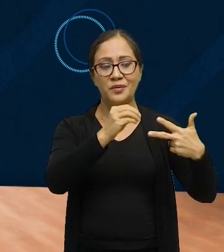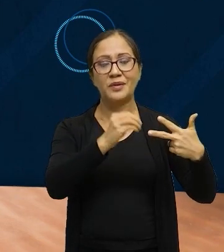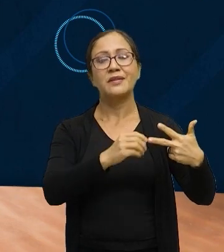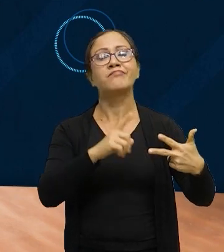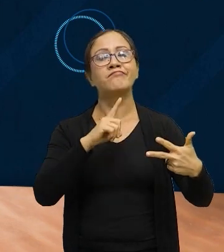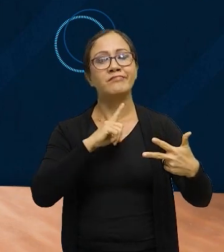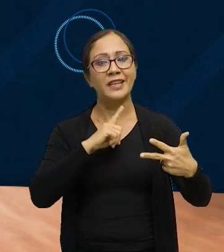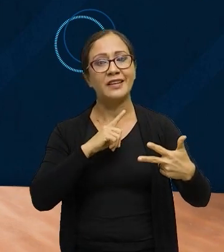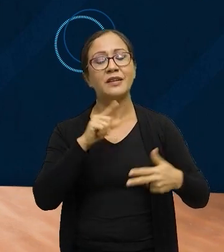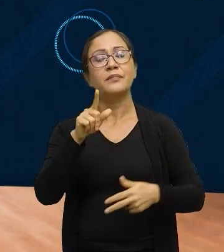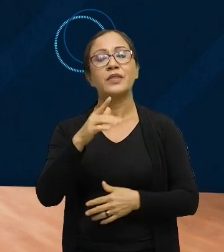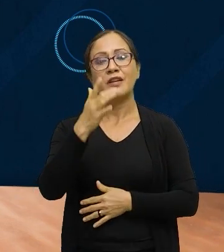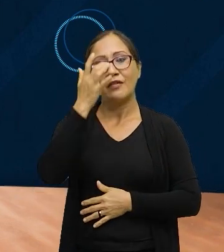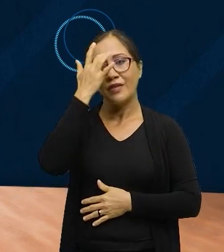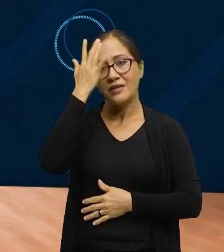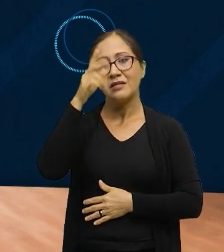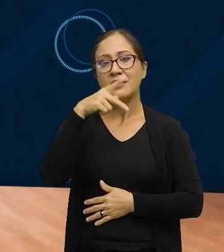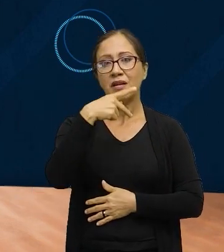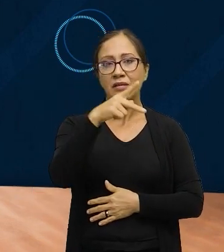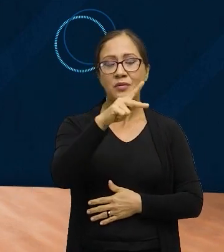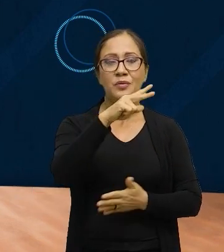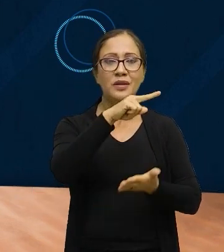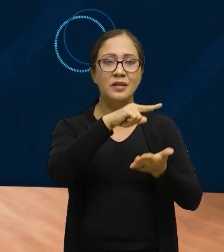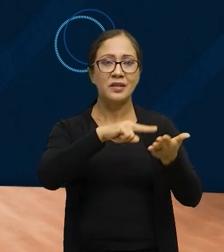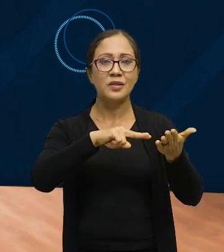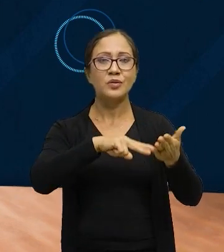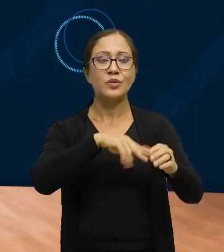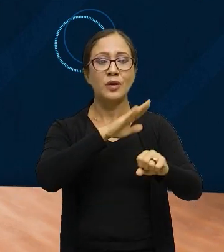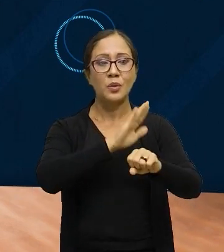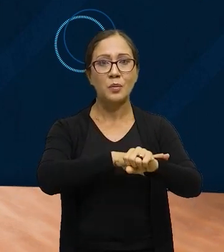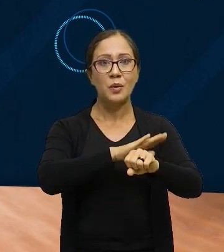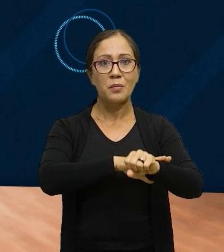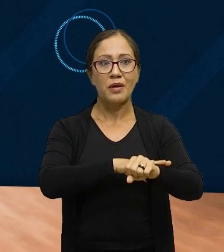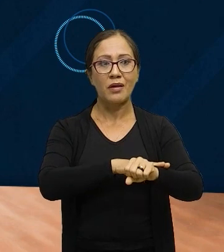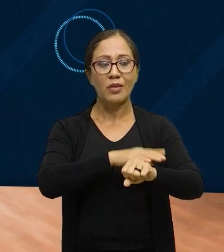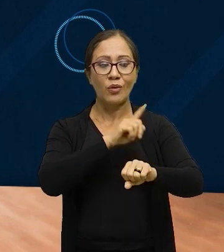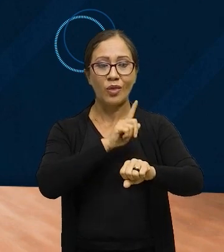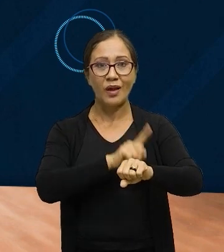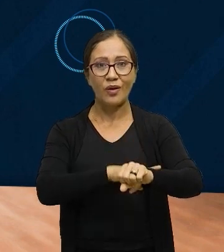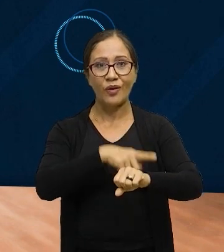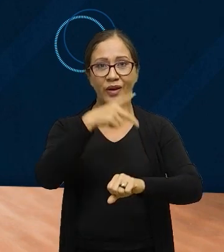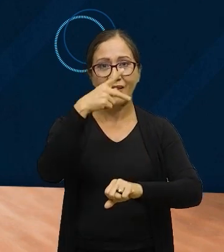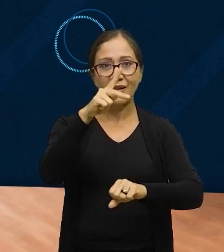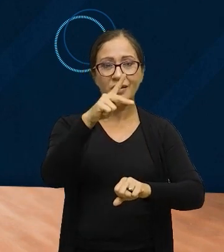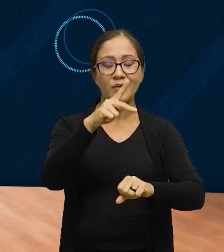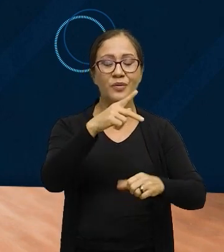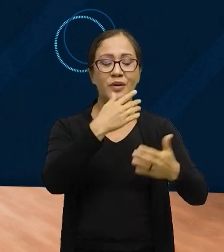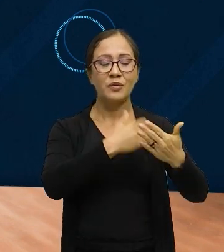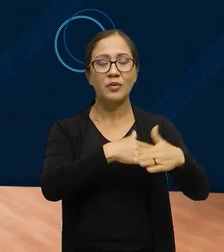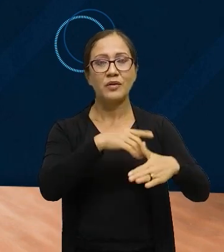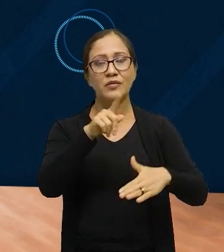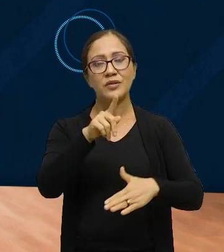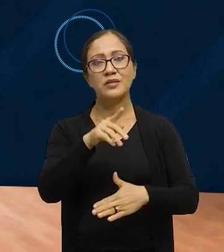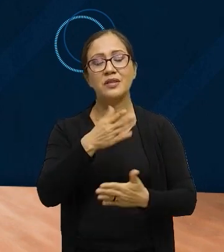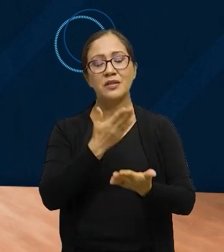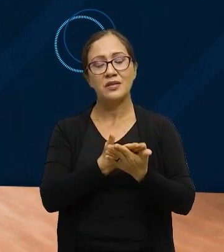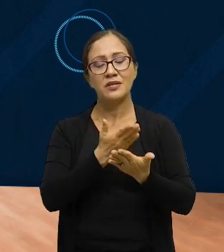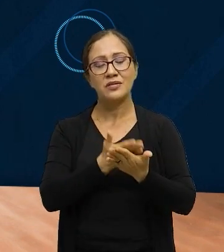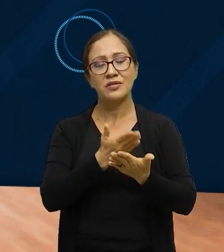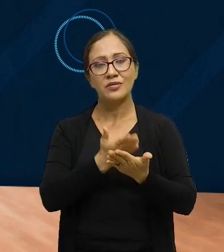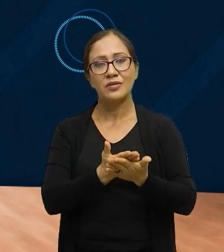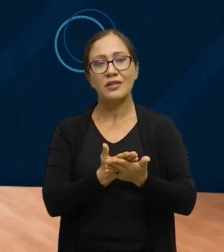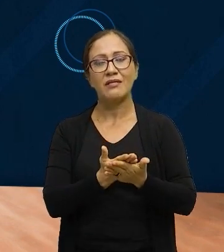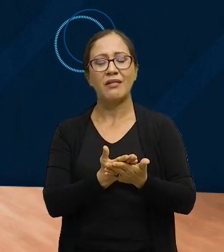leitura no dia da sua prova. Quanto você tiver esse conhecimento mais aprofundado sobre